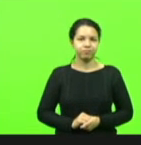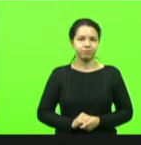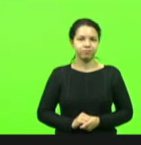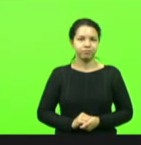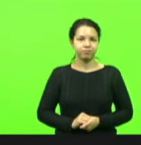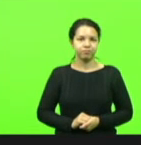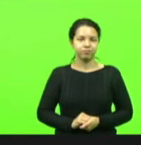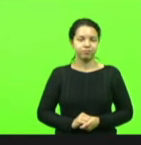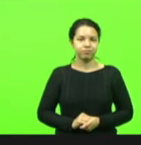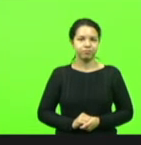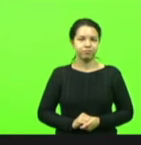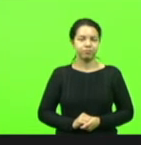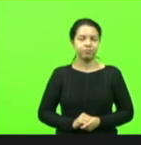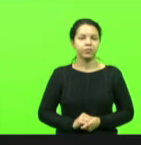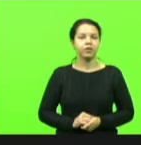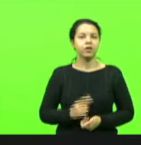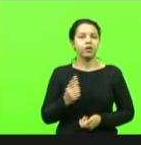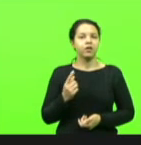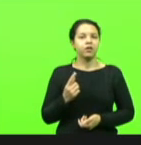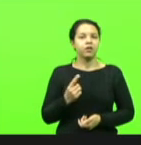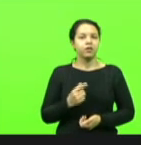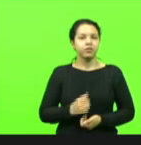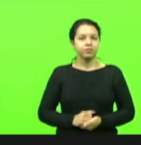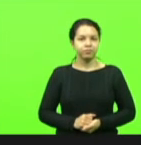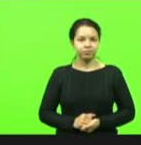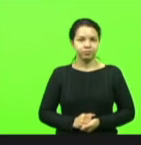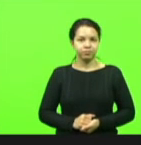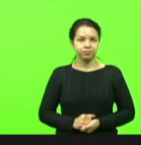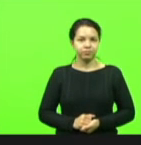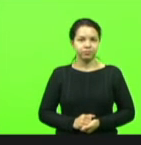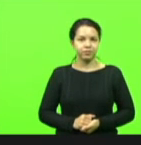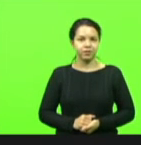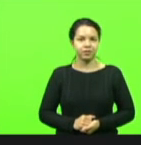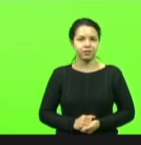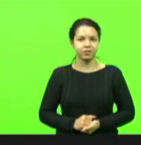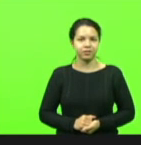as Finanças entendo que a Time